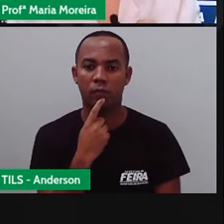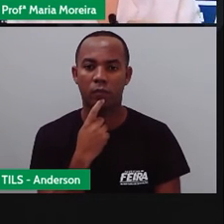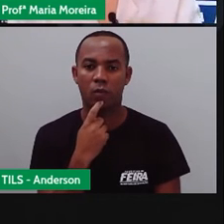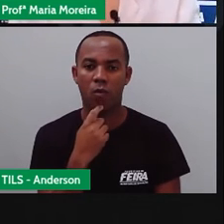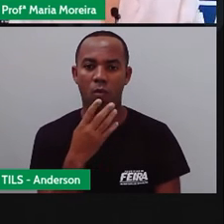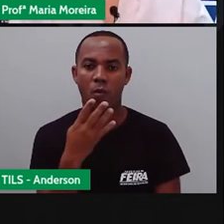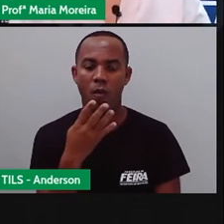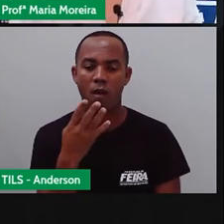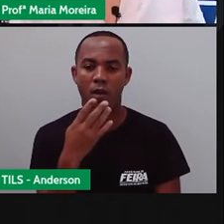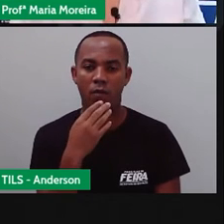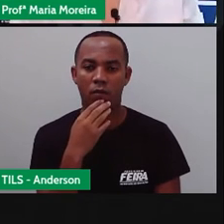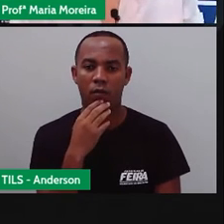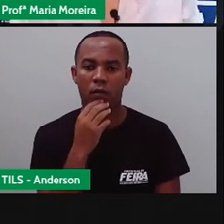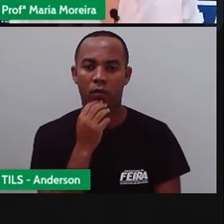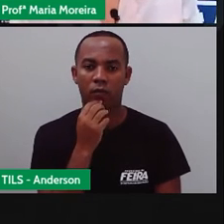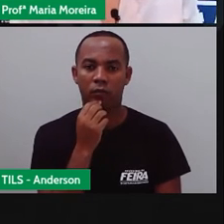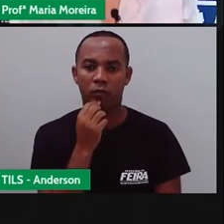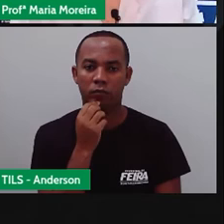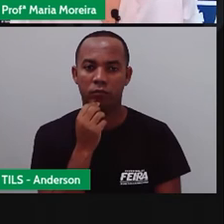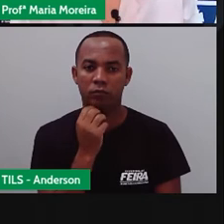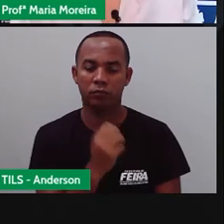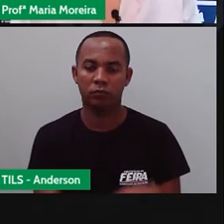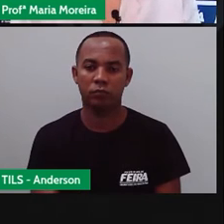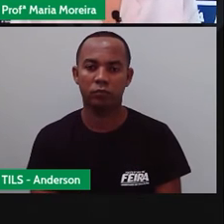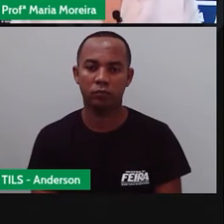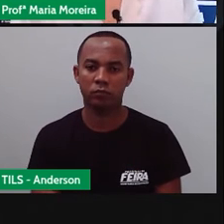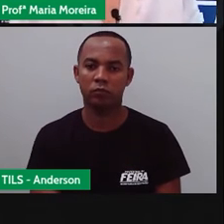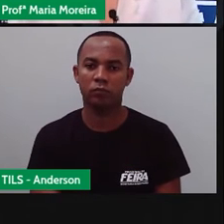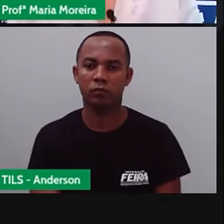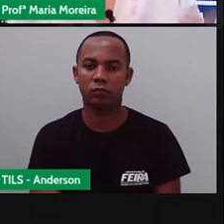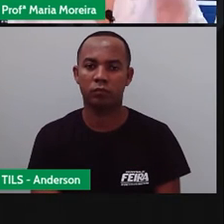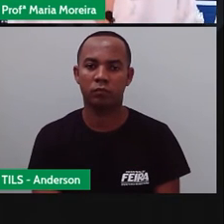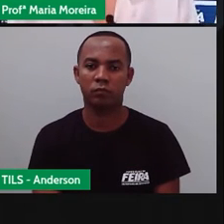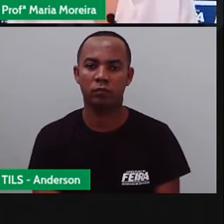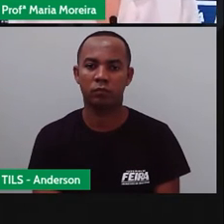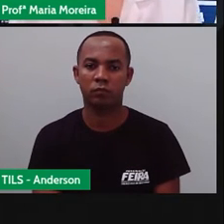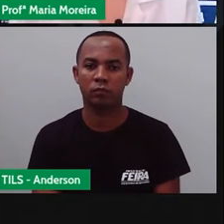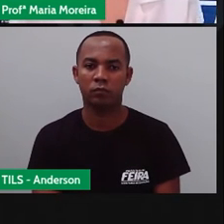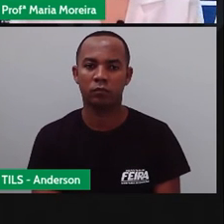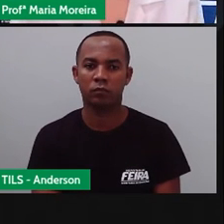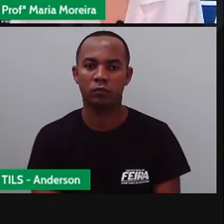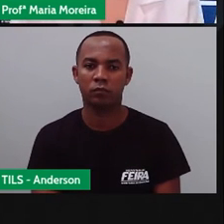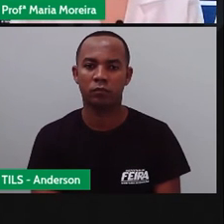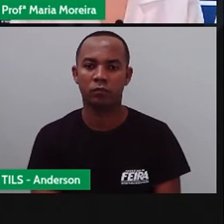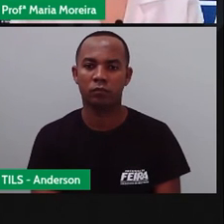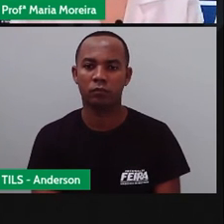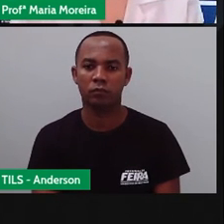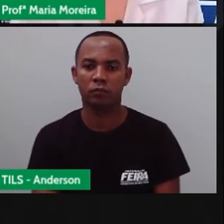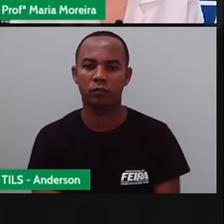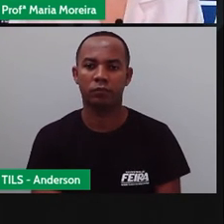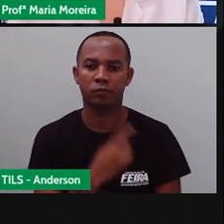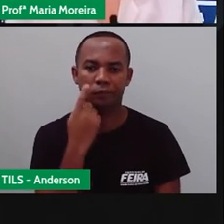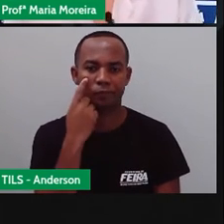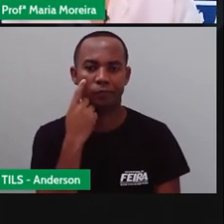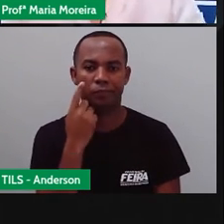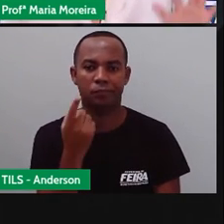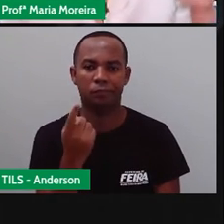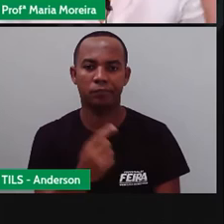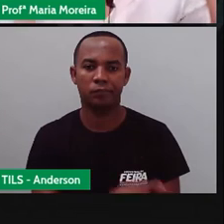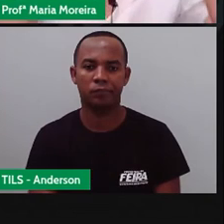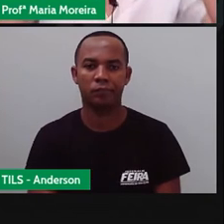quatro Olha como ficou mais fácil fazer essa conta desse jeito penso Vamos na casa da unidade agora olha só